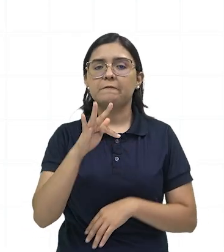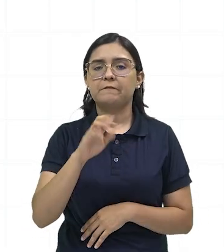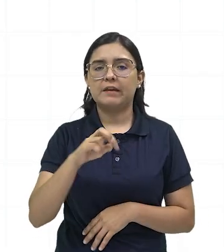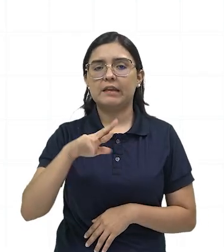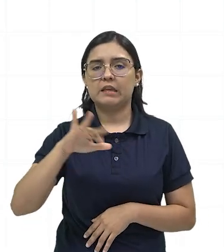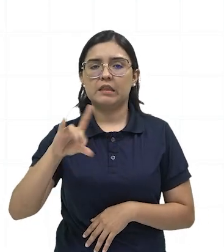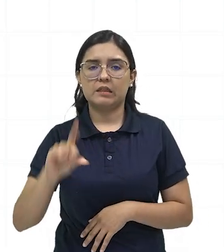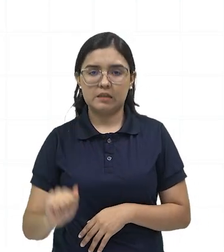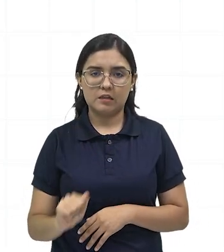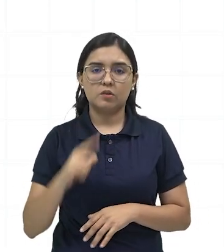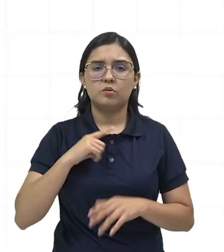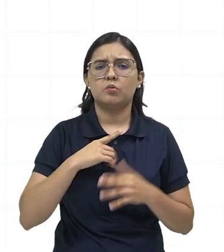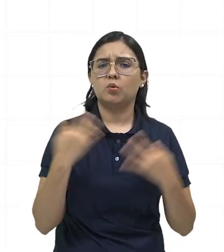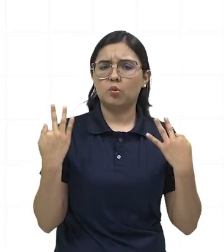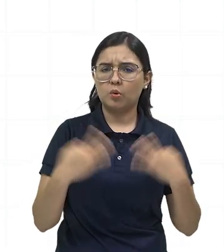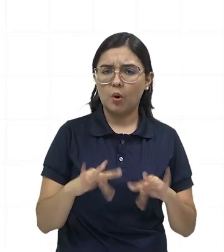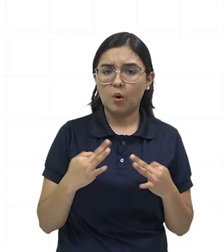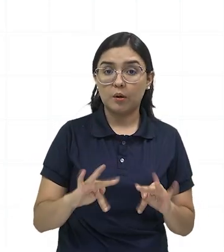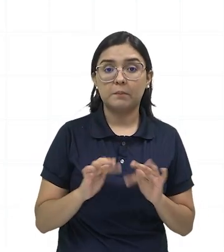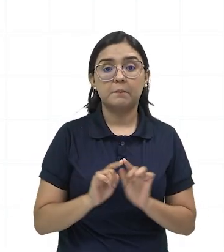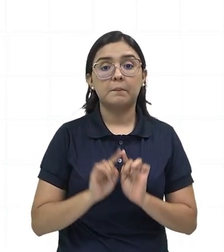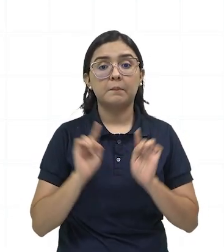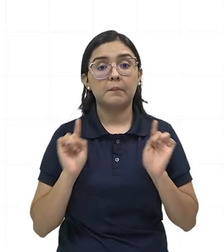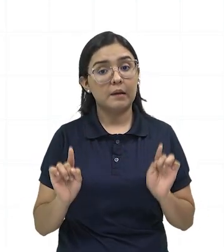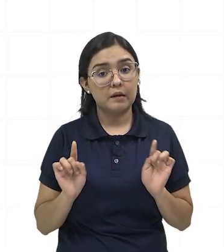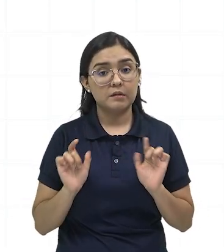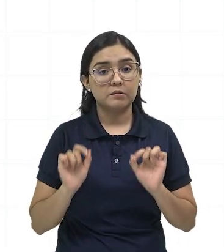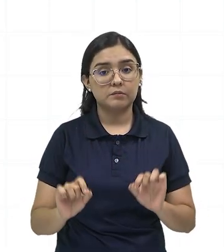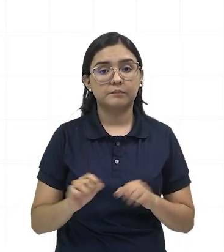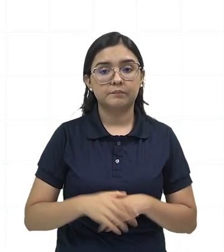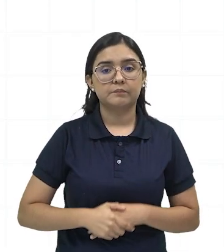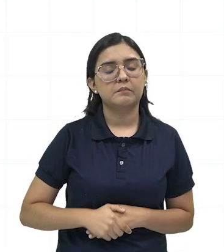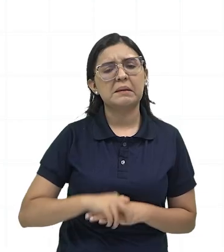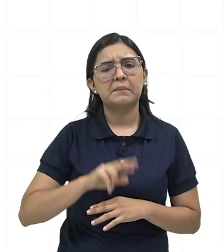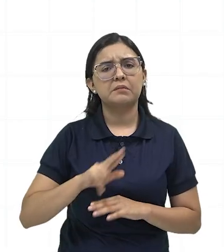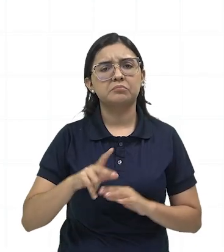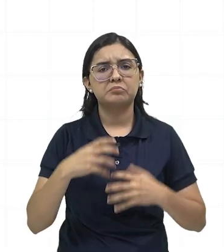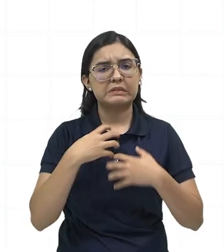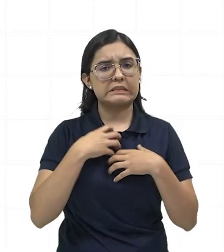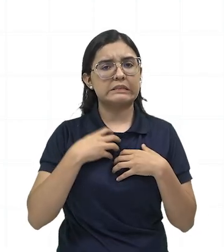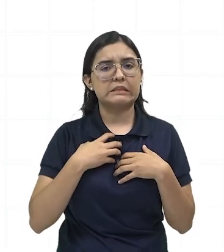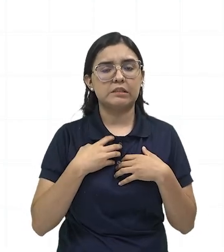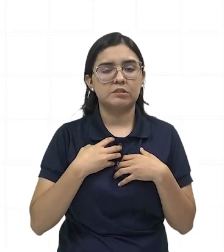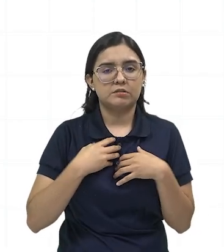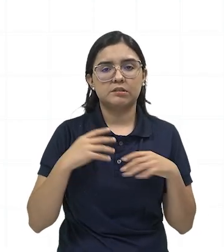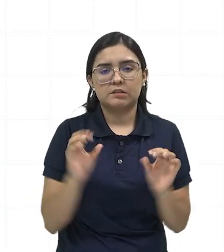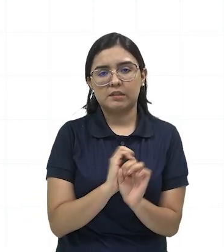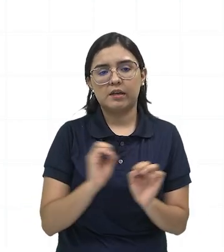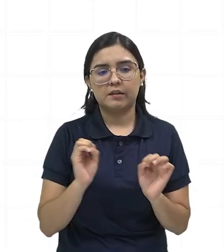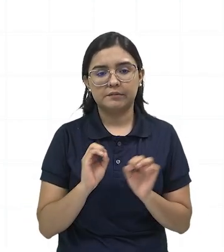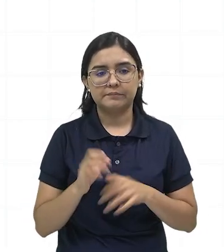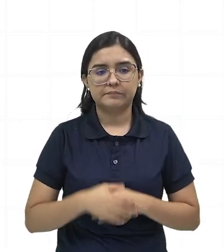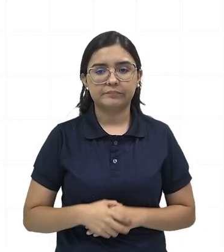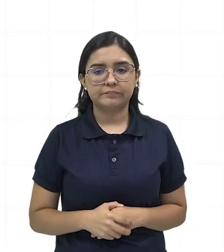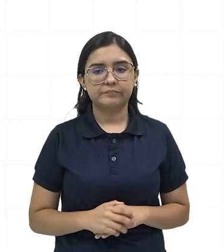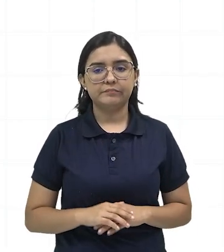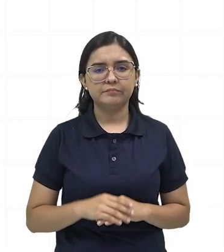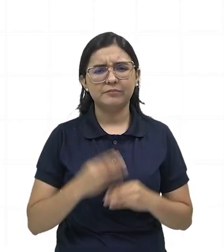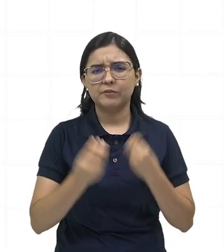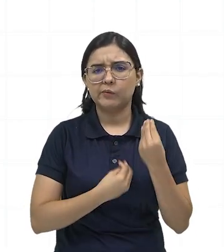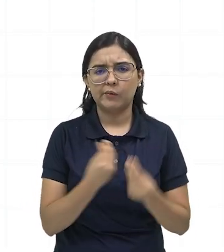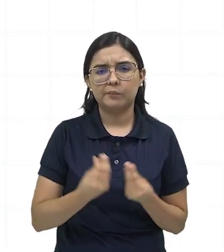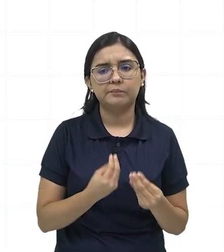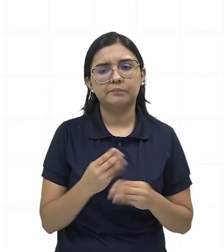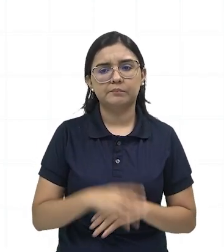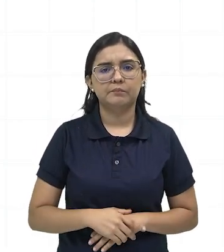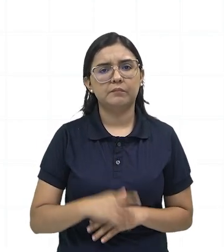não é verdade? Mas aí ele está dizendo, não se sente, que dói e não se sente. Como assim?